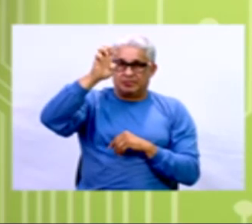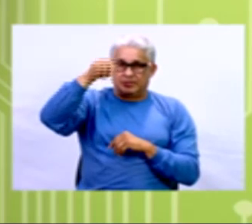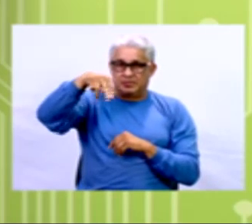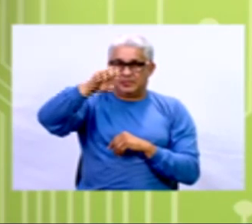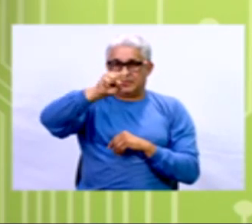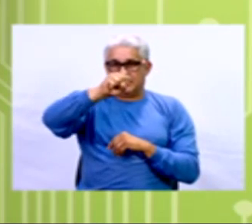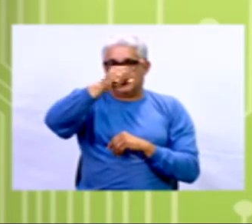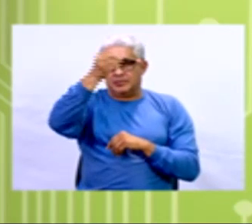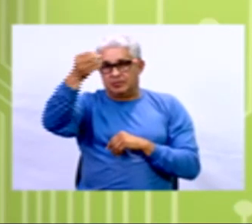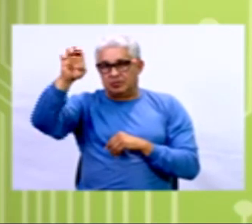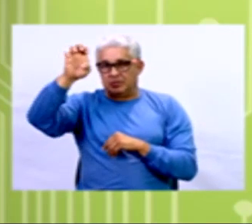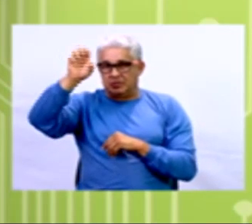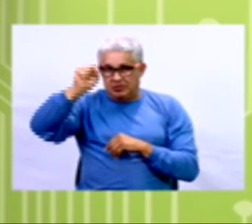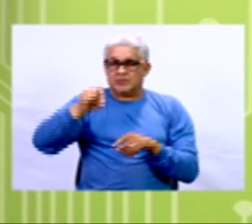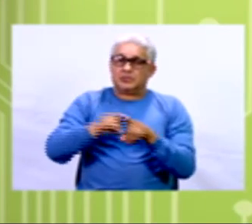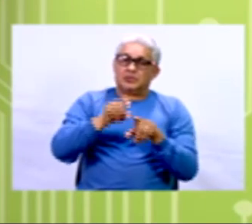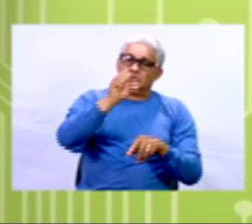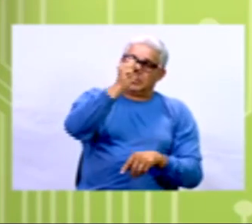da imagem